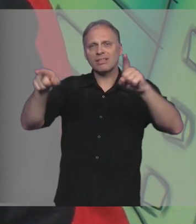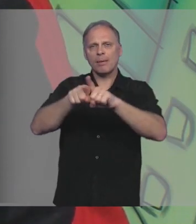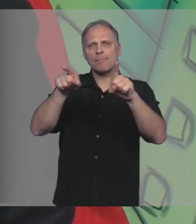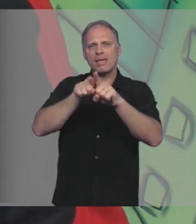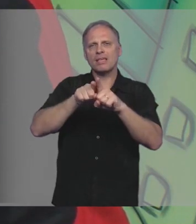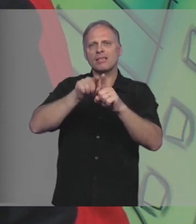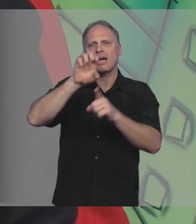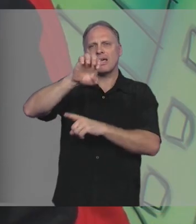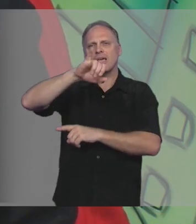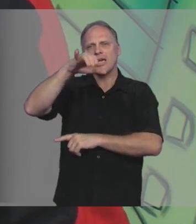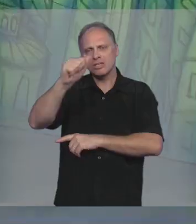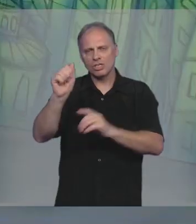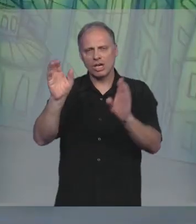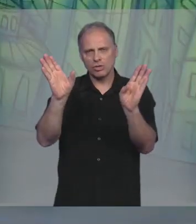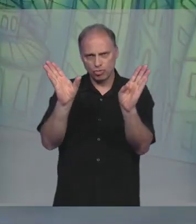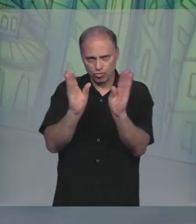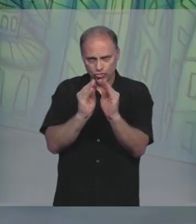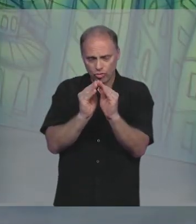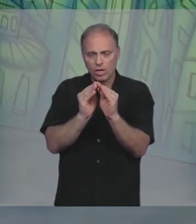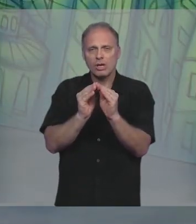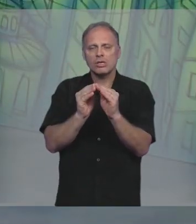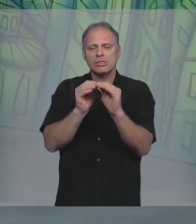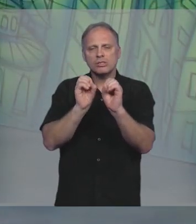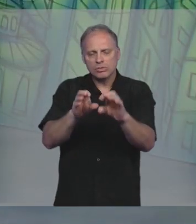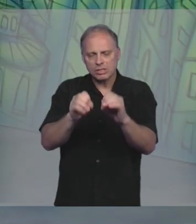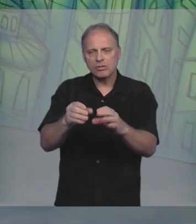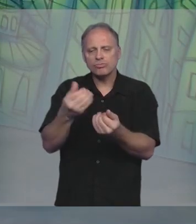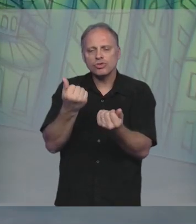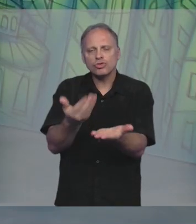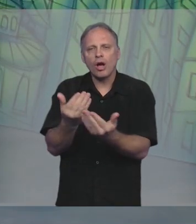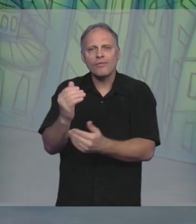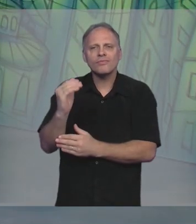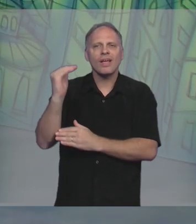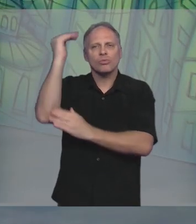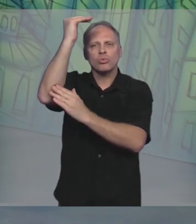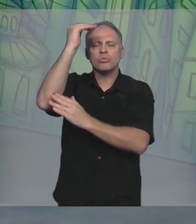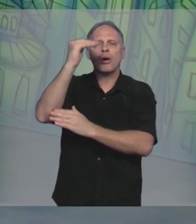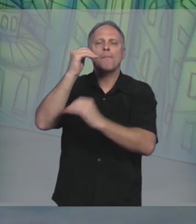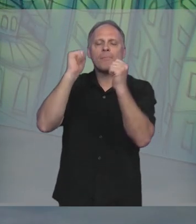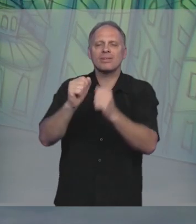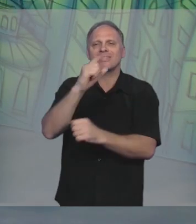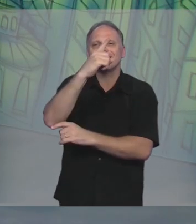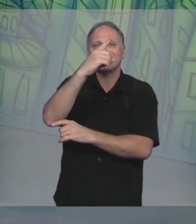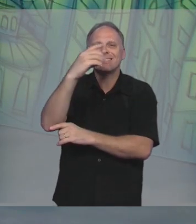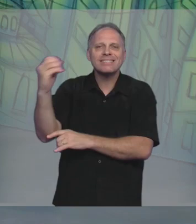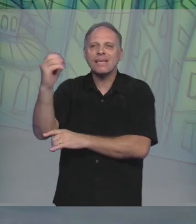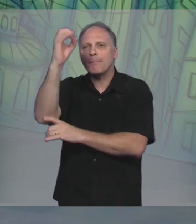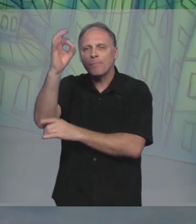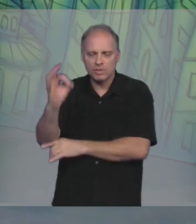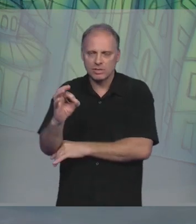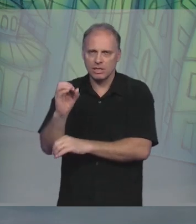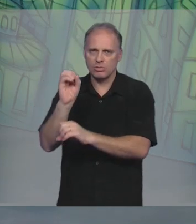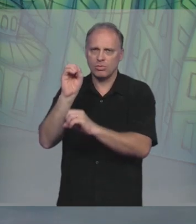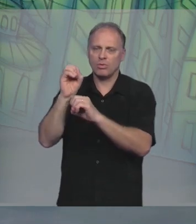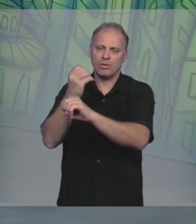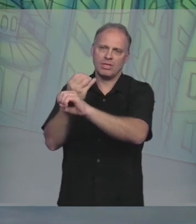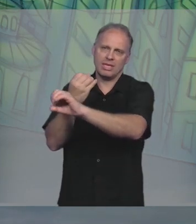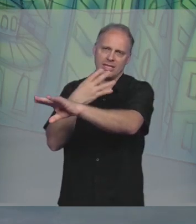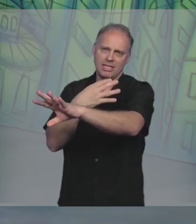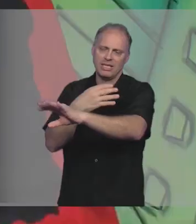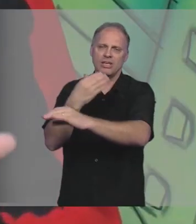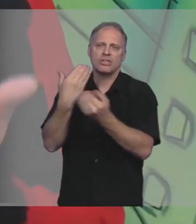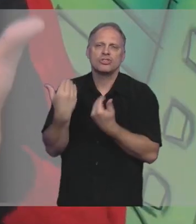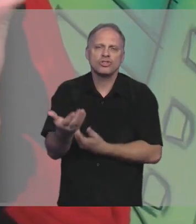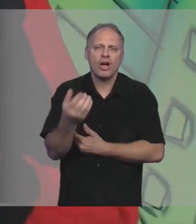e Adultos, tá? Ela poderá ser até 100% em AD. Tá? Ou seja, jovens adolescentes de